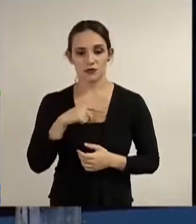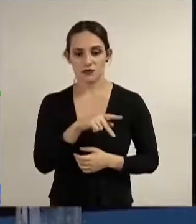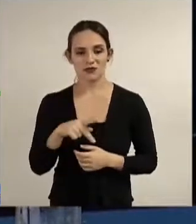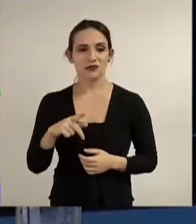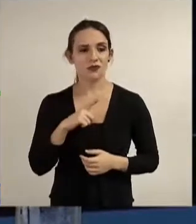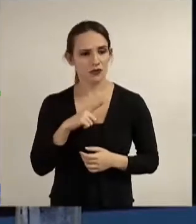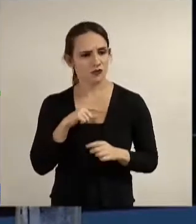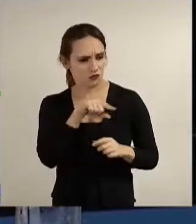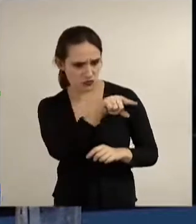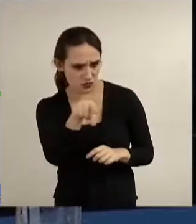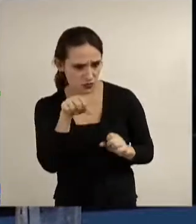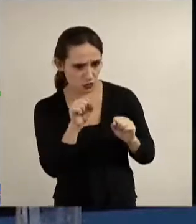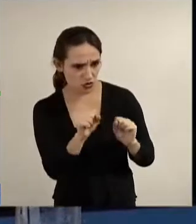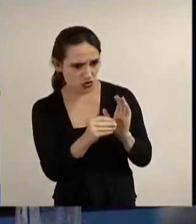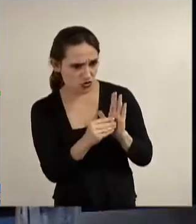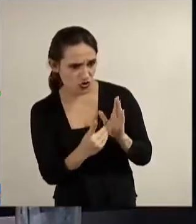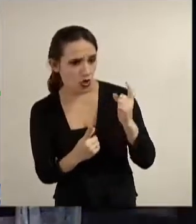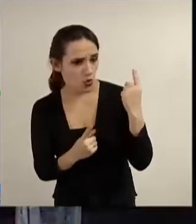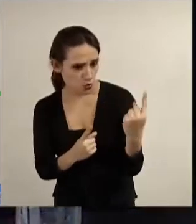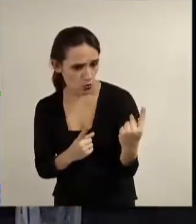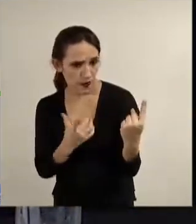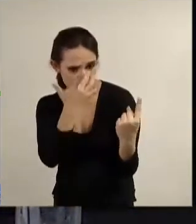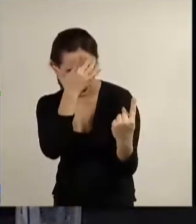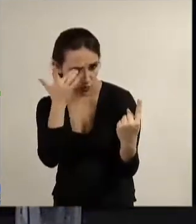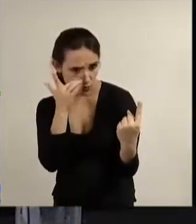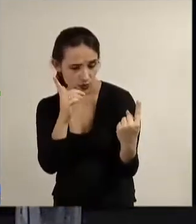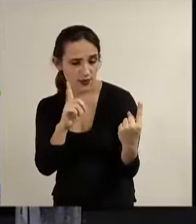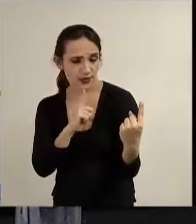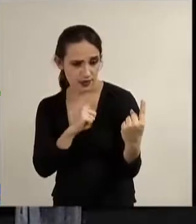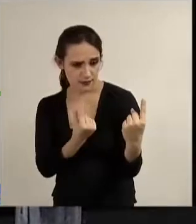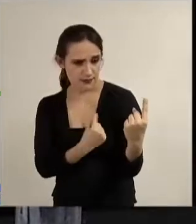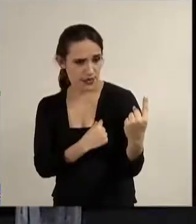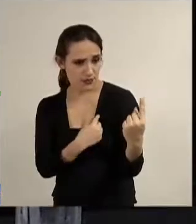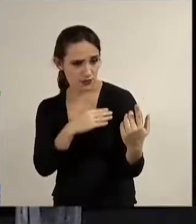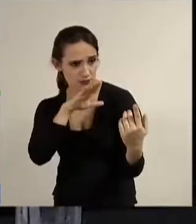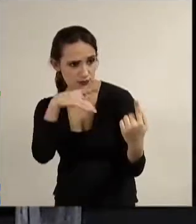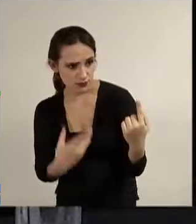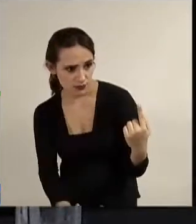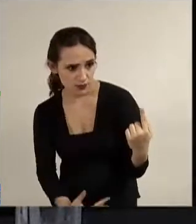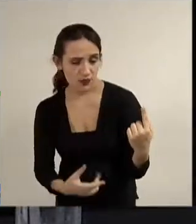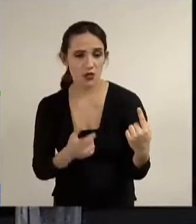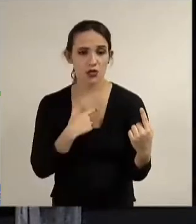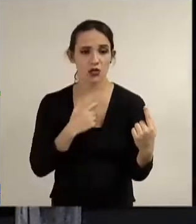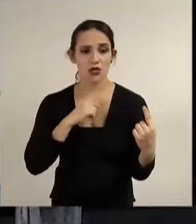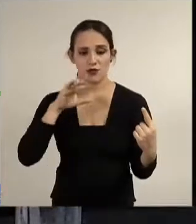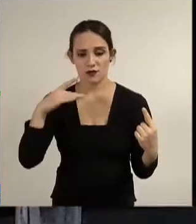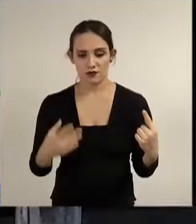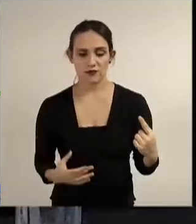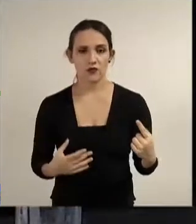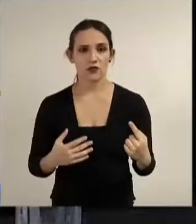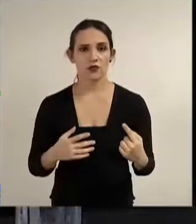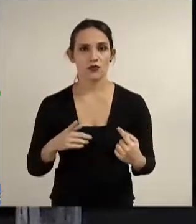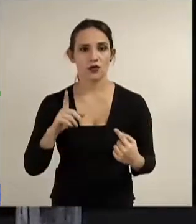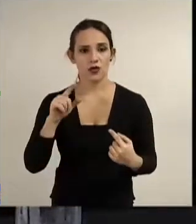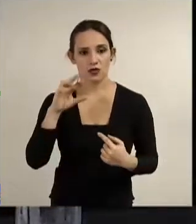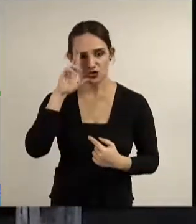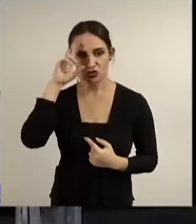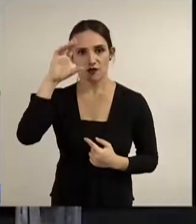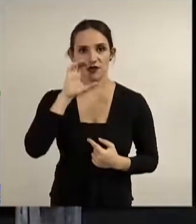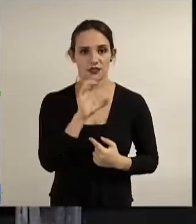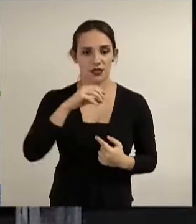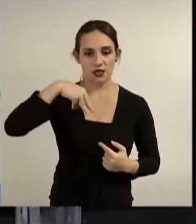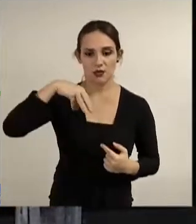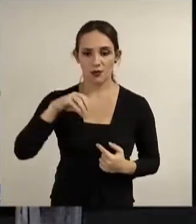Cada um pode indicar uma pessoa para ser homenageado. Eu vou homenagear o comandante militar do Oeste,